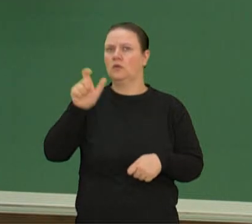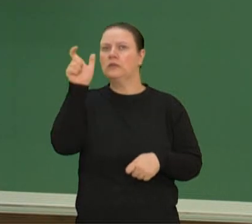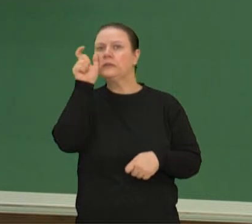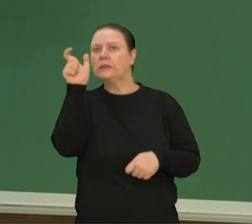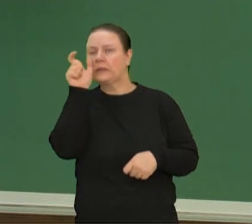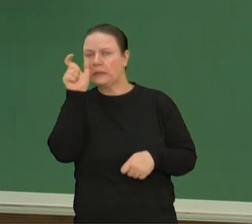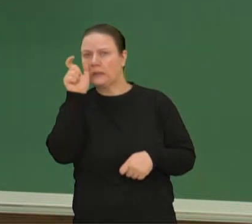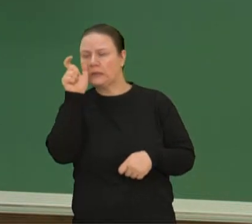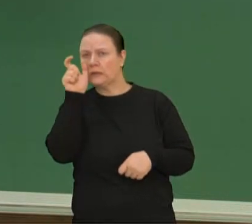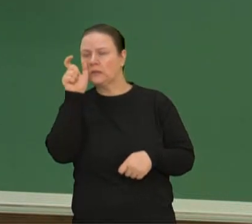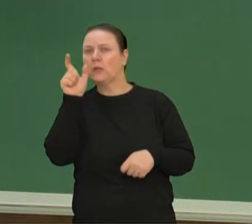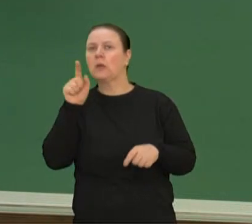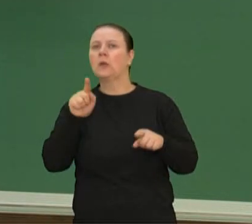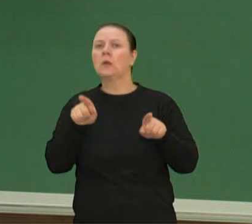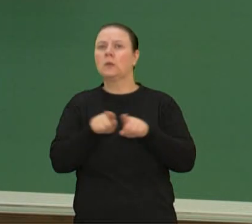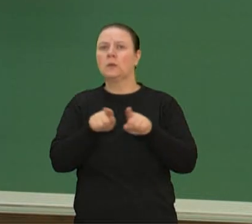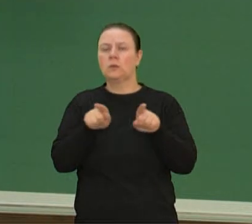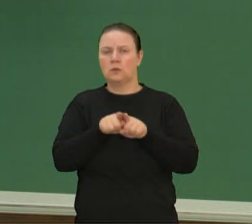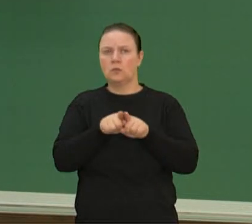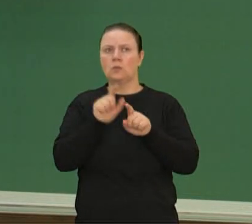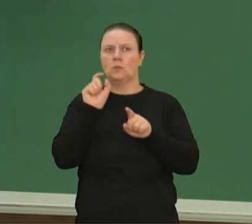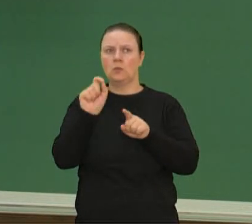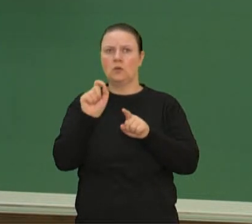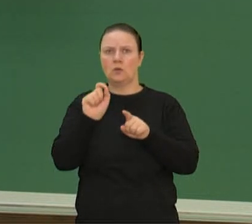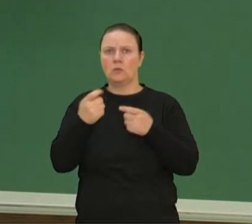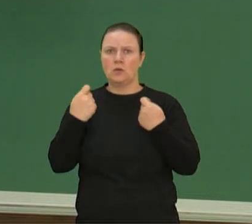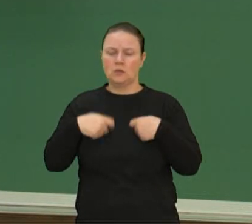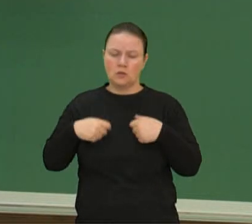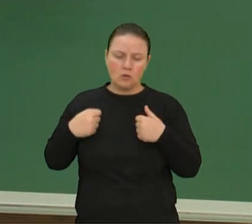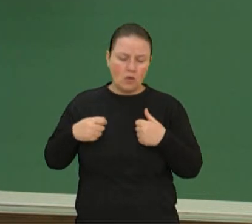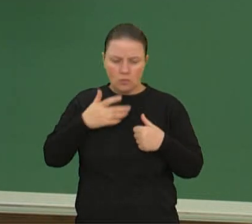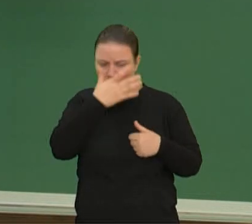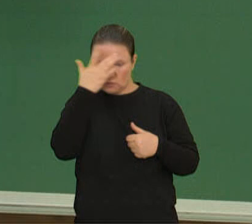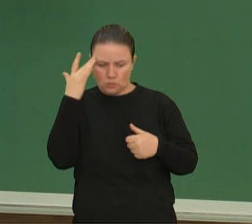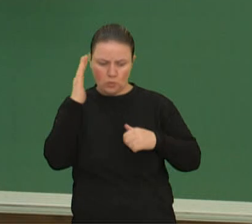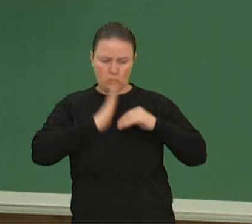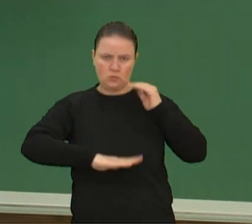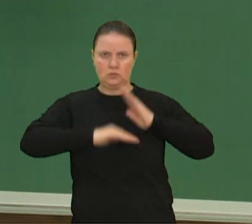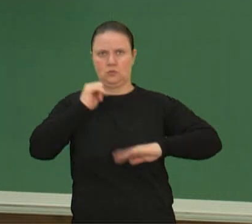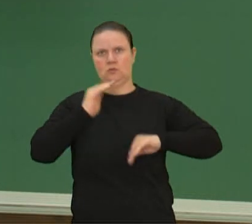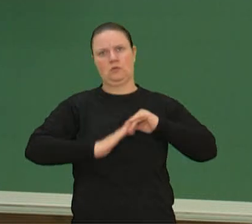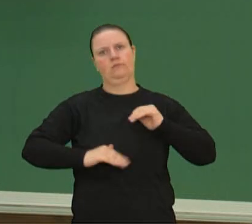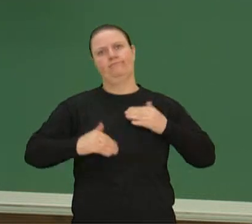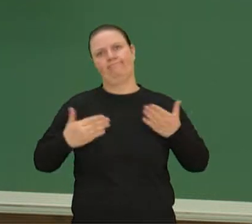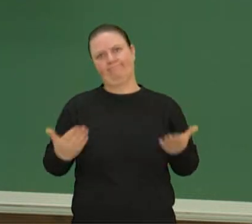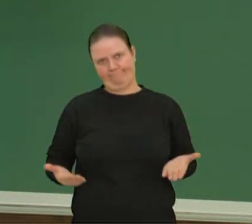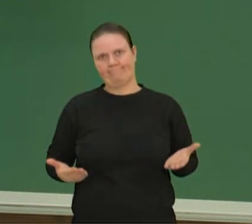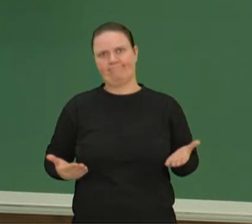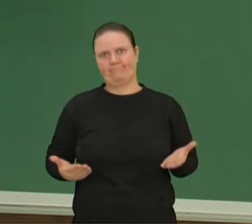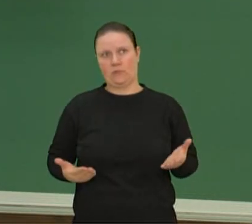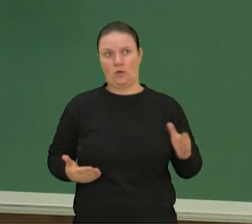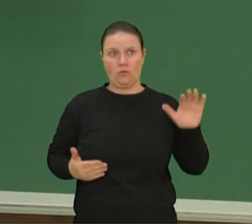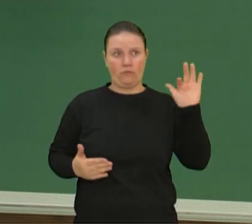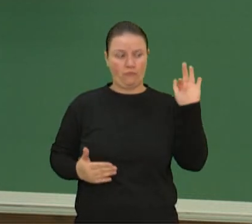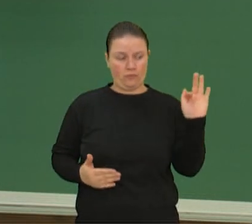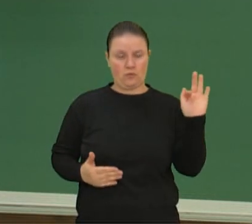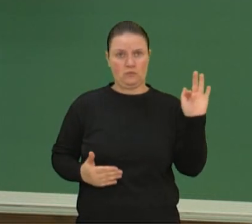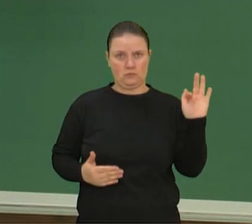você goste e que você receba, então, um acompanhamento profissional para fazer essa atividade da melhor forma possível.